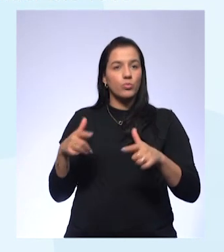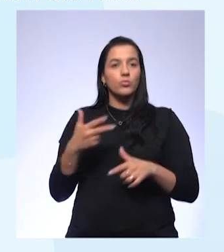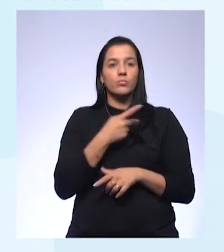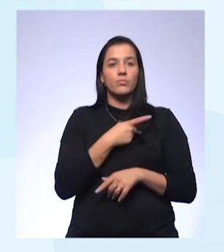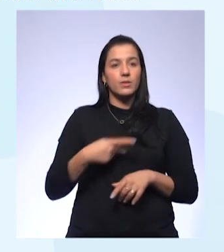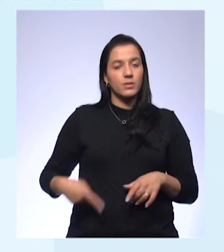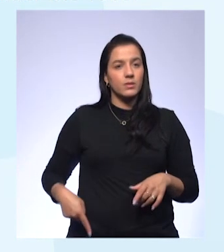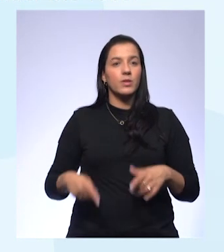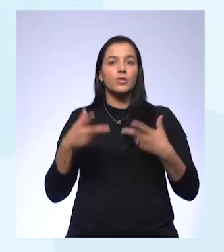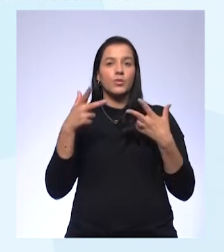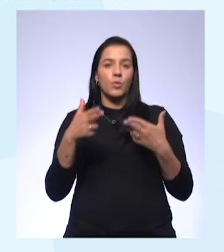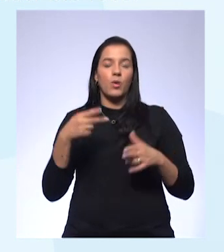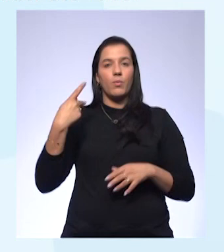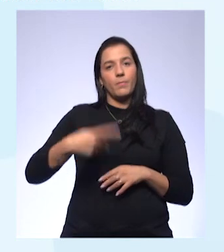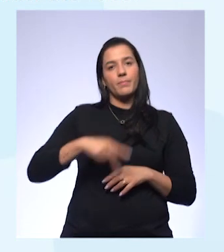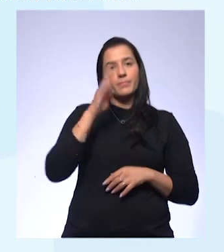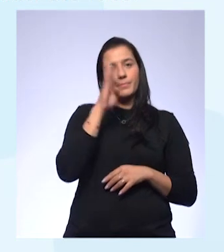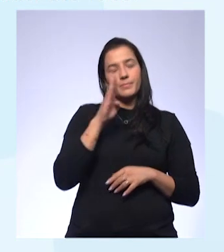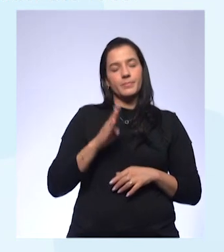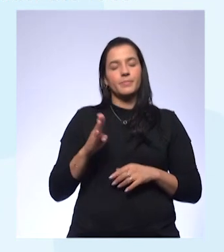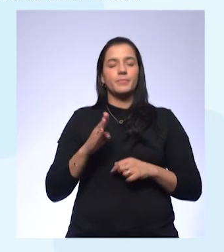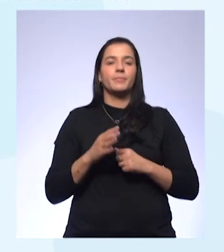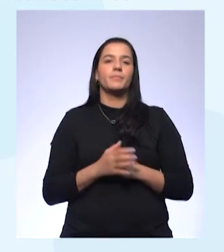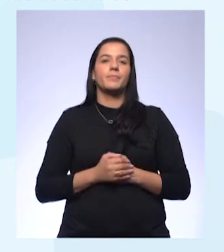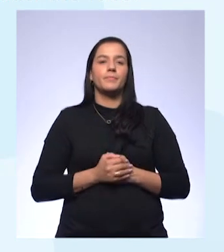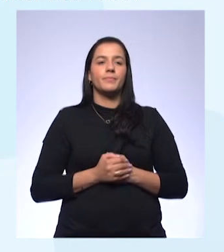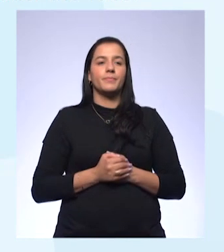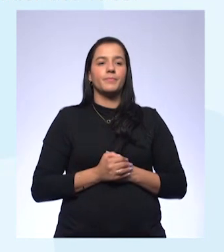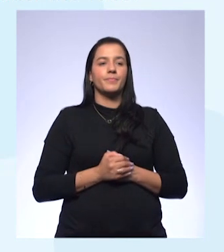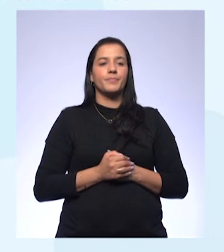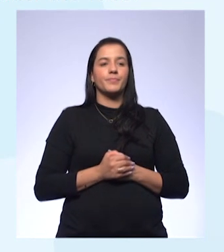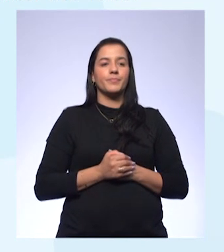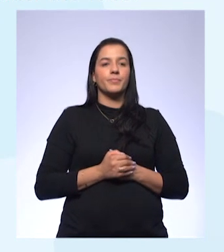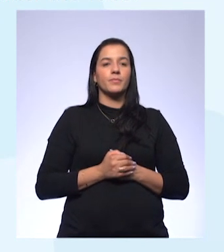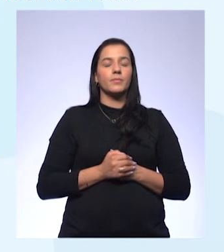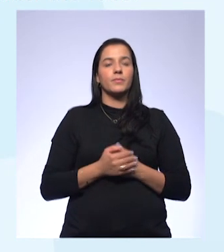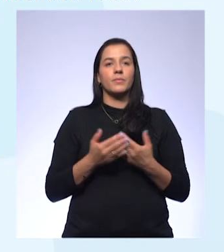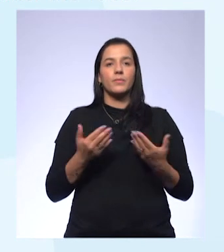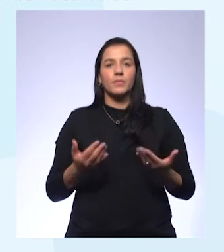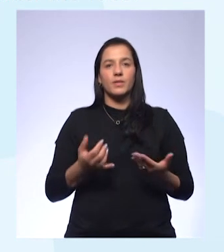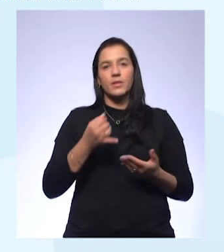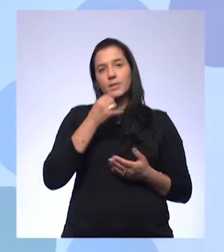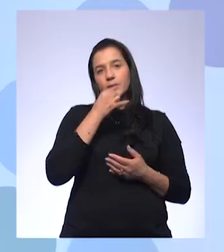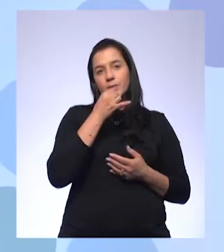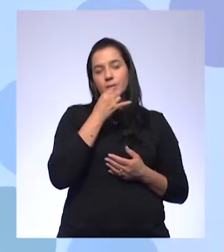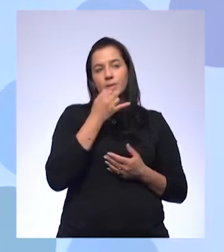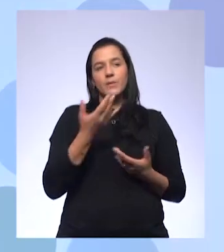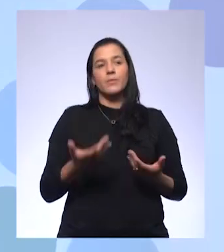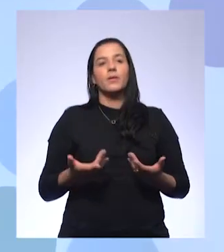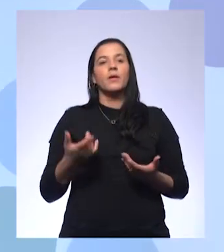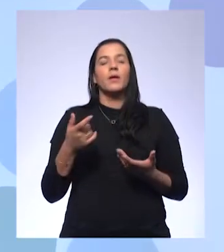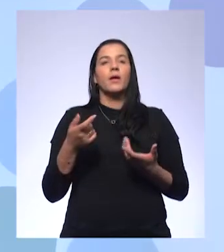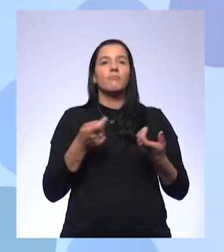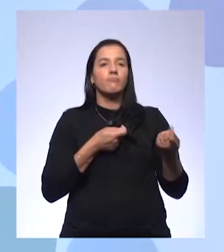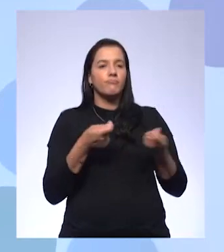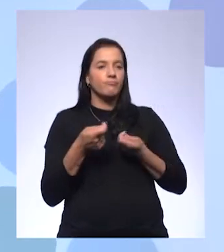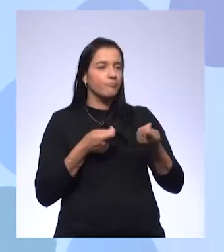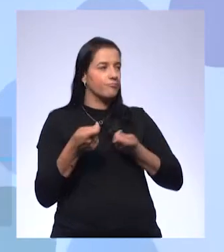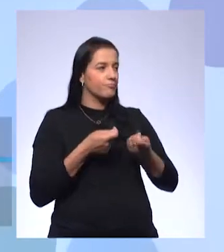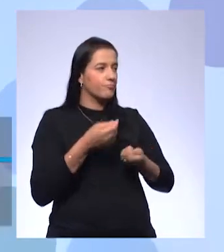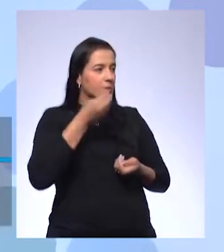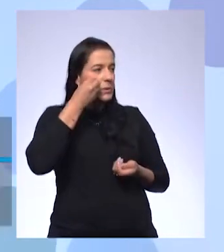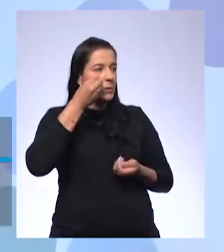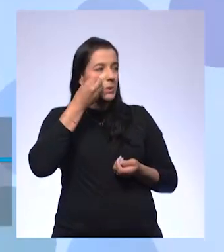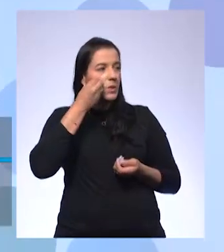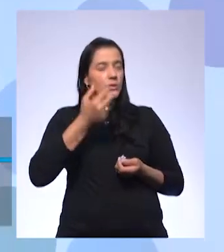aí, como aconteceu no Brasil. Se a gente for pegar um exemplo de resistência da ditadura argentina, a